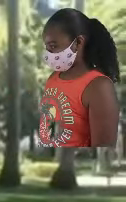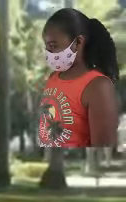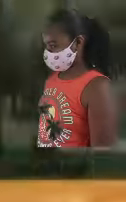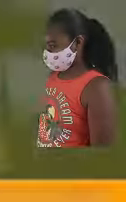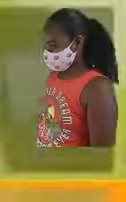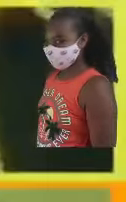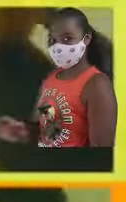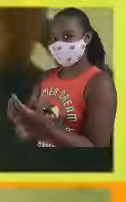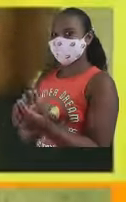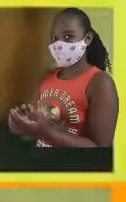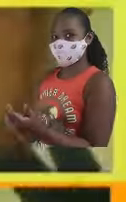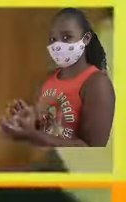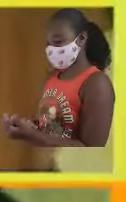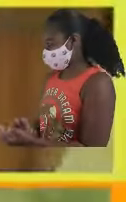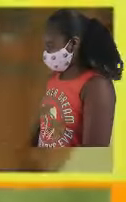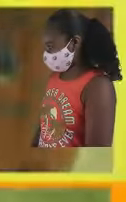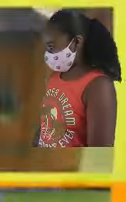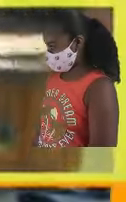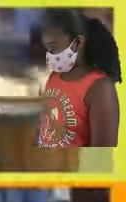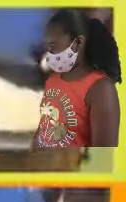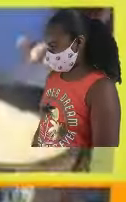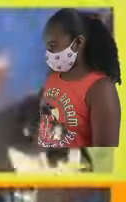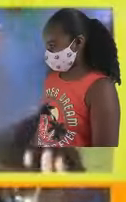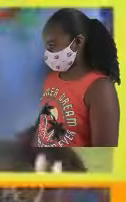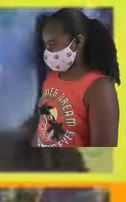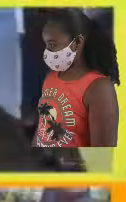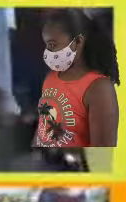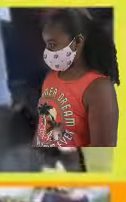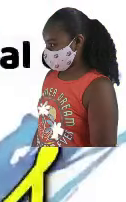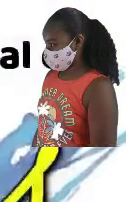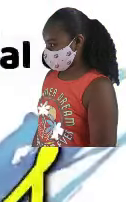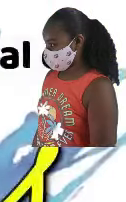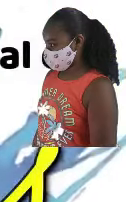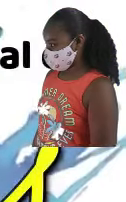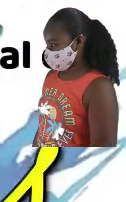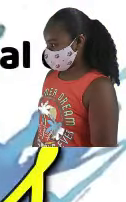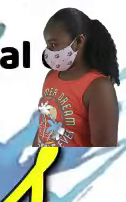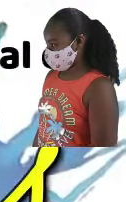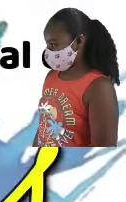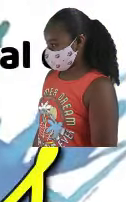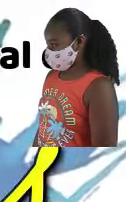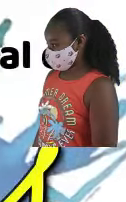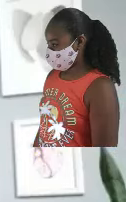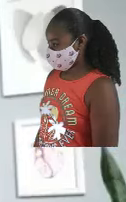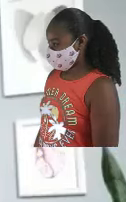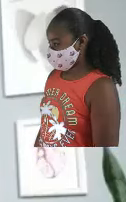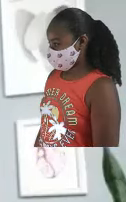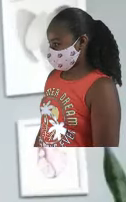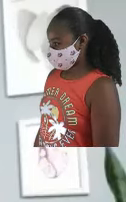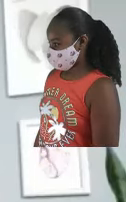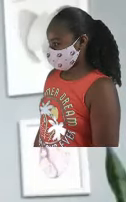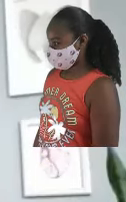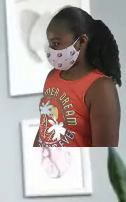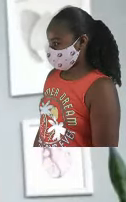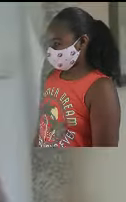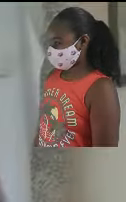Oh, meu Deus, já nasci capoeirista. E muitas homenagens ao Dia Nacional